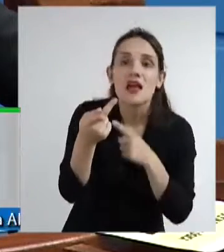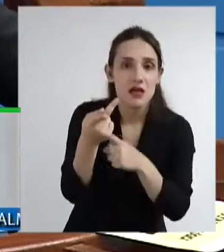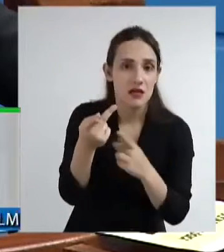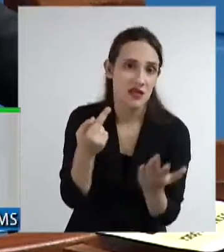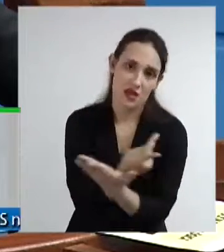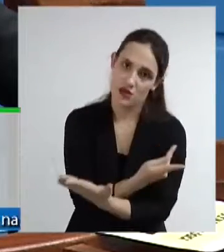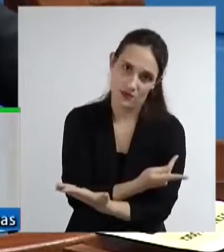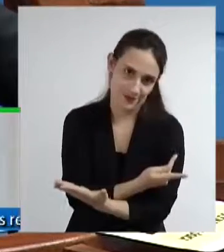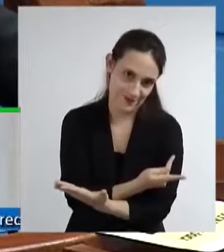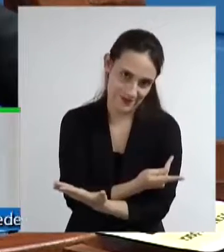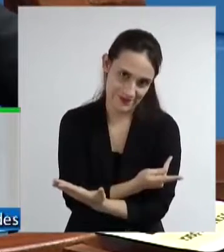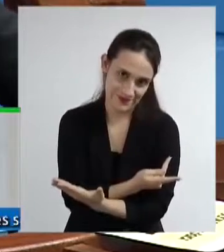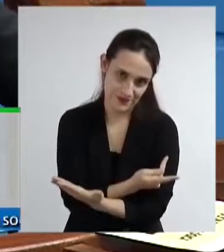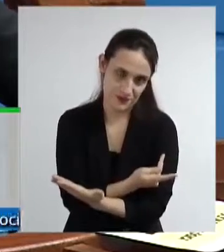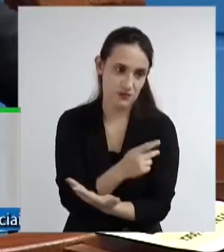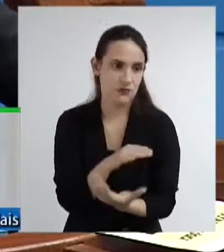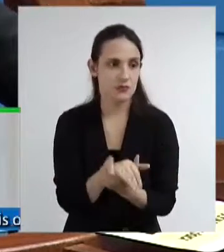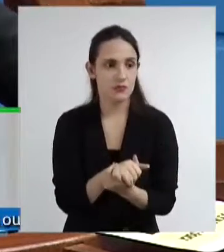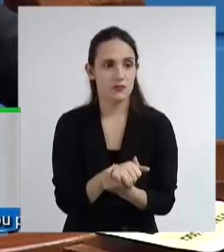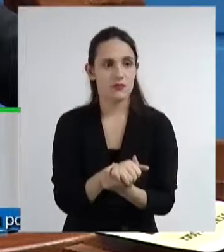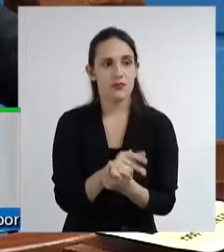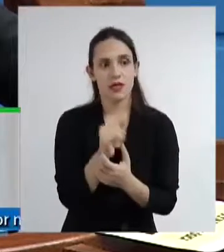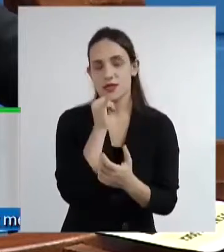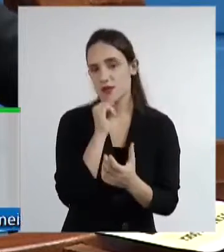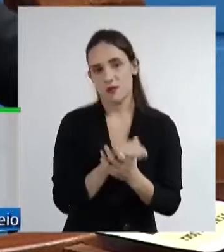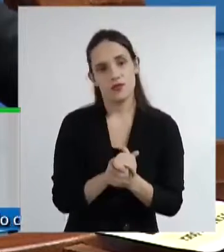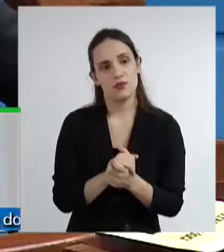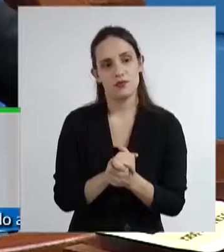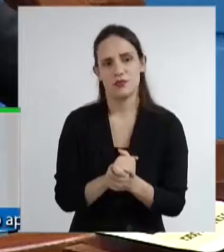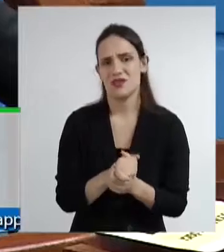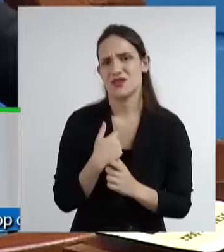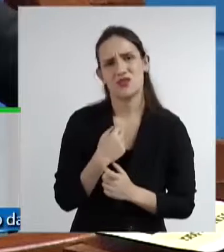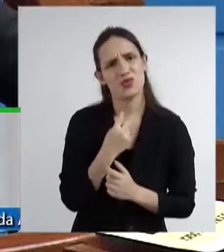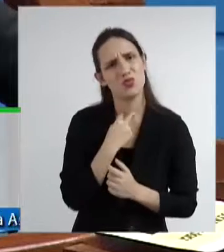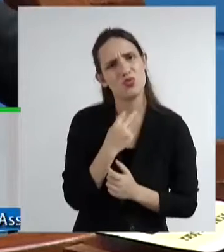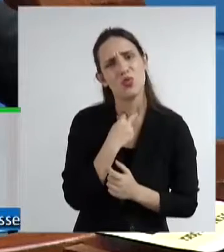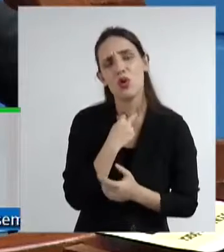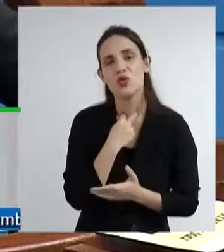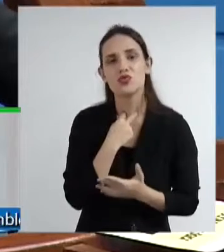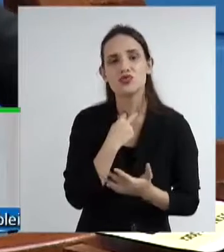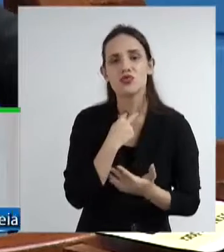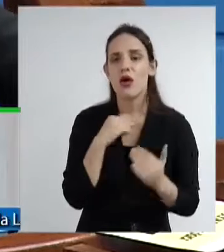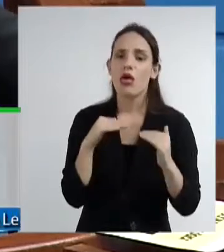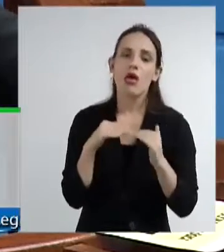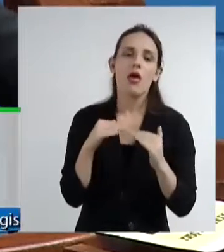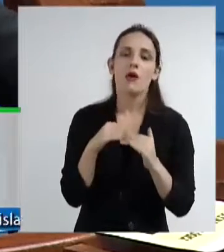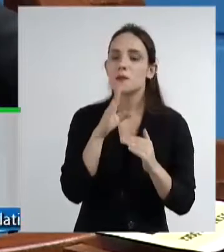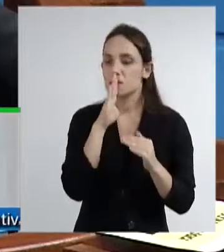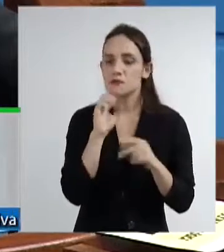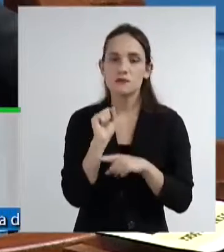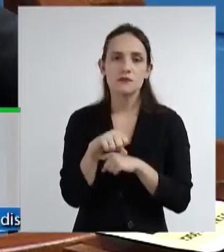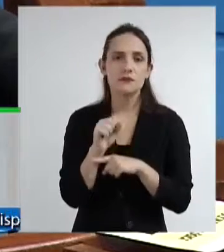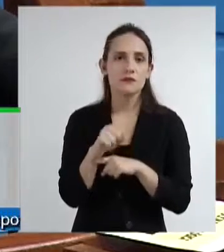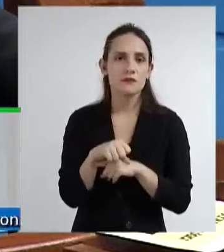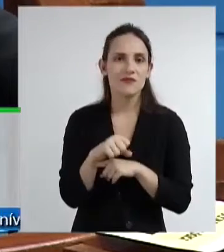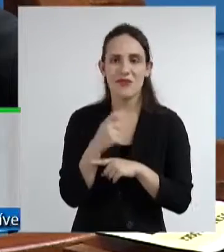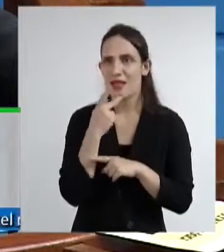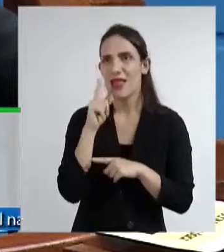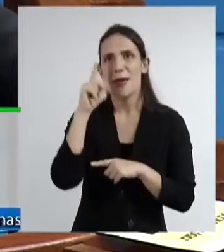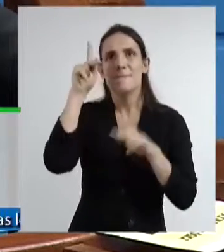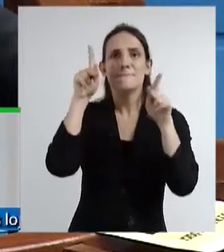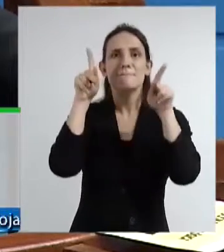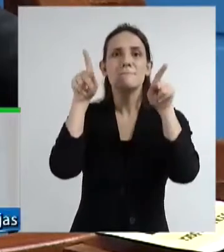ela proferiu. Eu não posso concordar que o povo brasileiro, de forma generalizada,